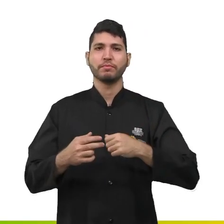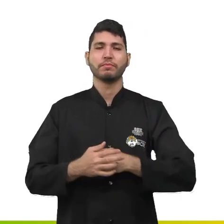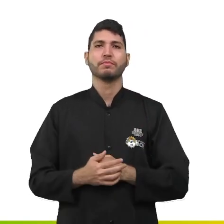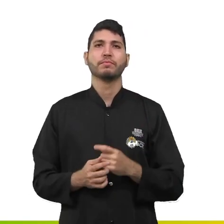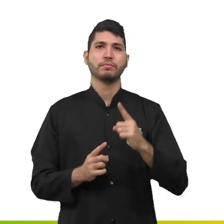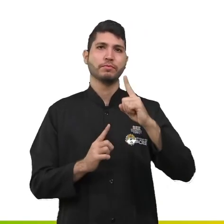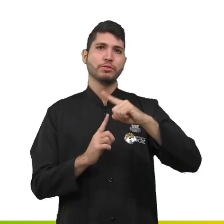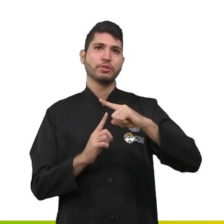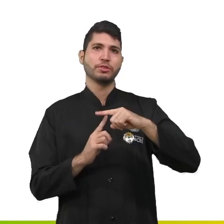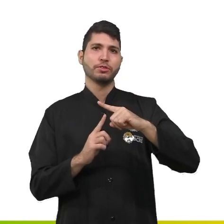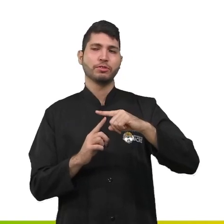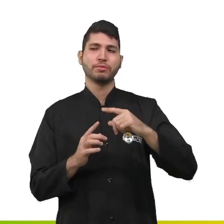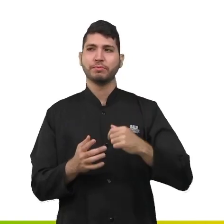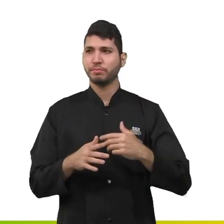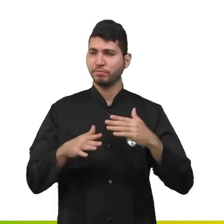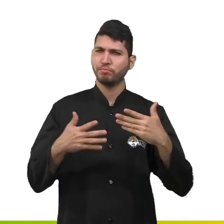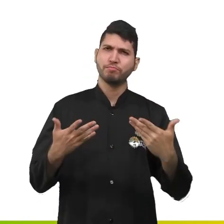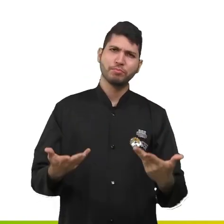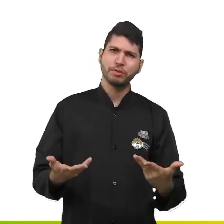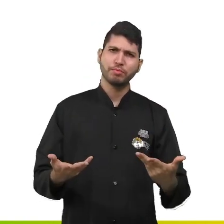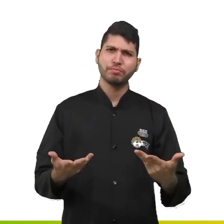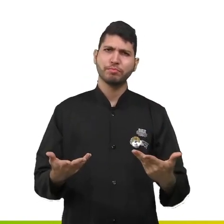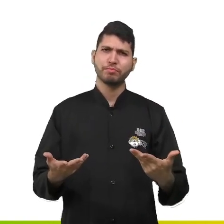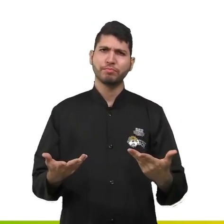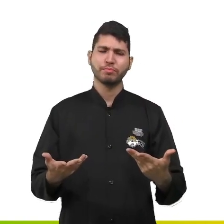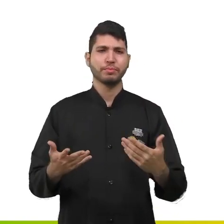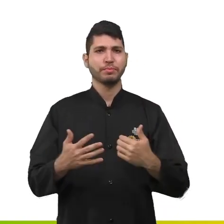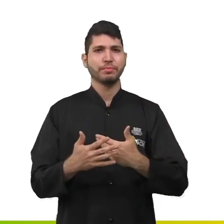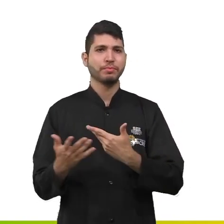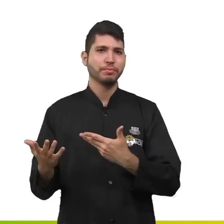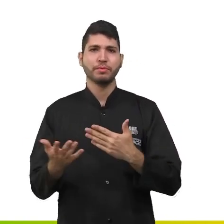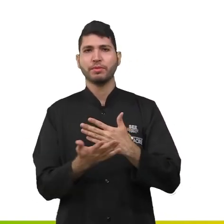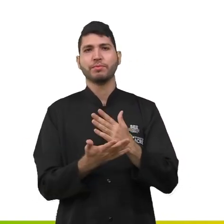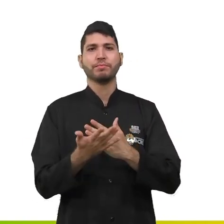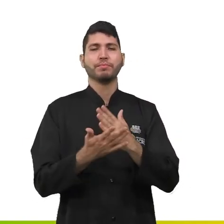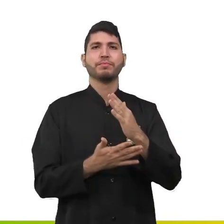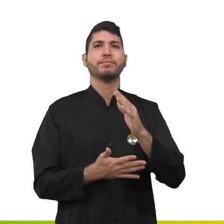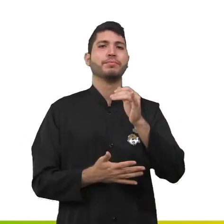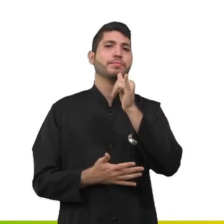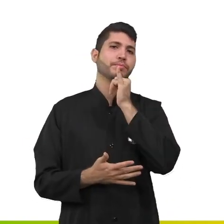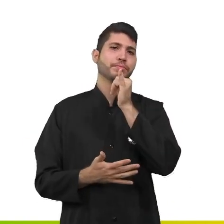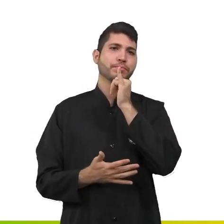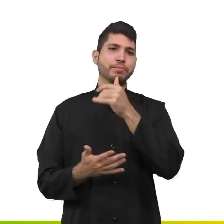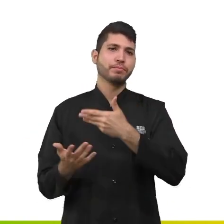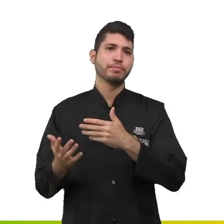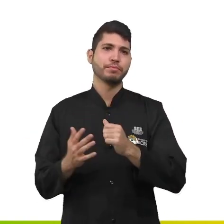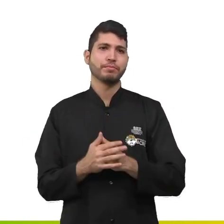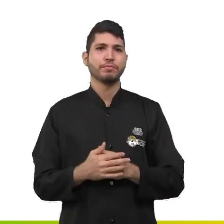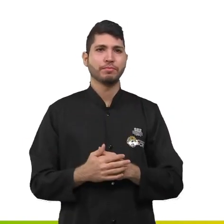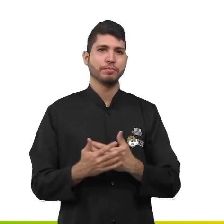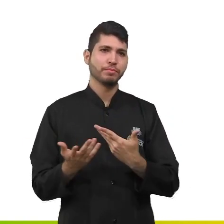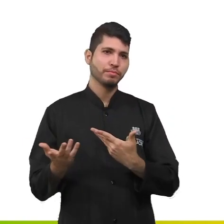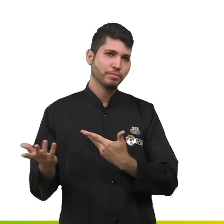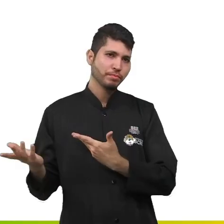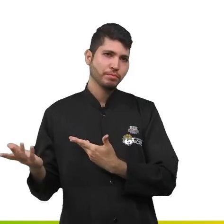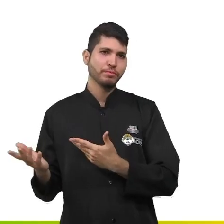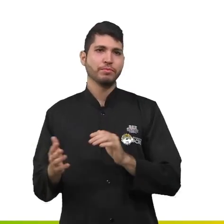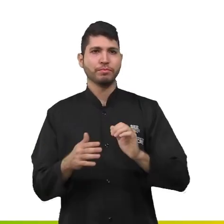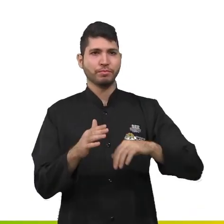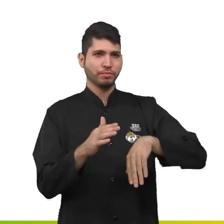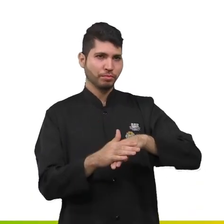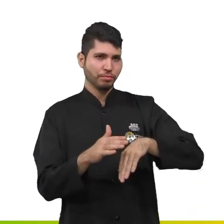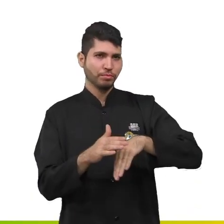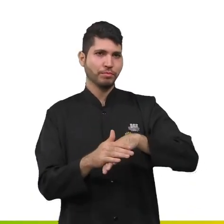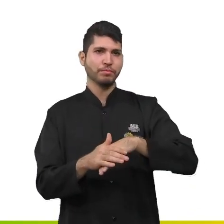tipos de projeto social que podem ser desenvolvidos, professor. Aqui só tem alguns exemplos, ó. Pode ser uma escolinha de futebol, como já mencionamos